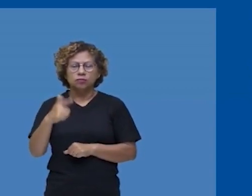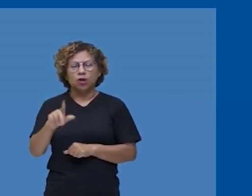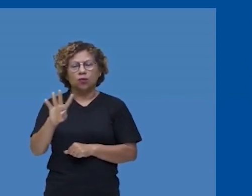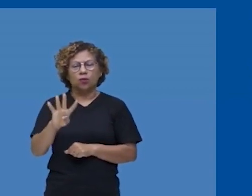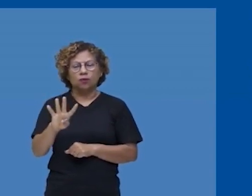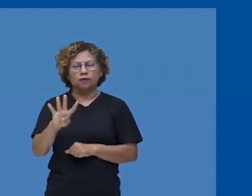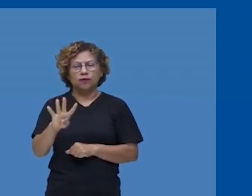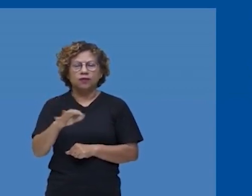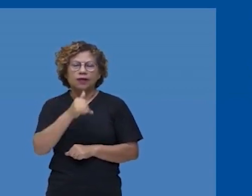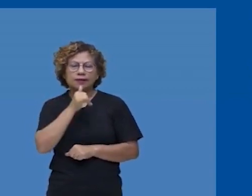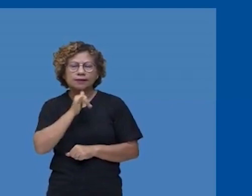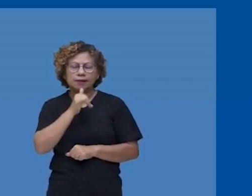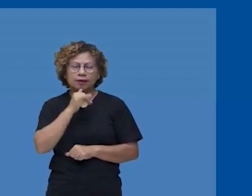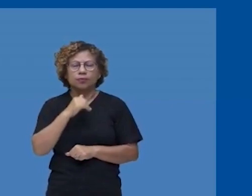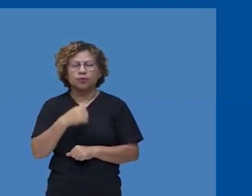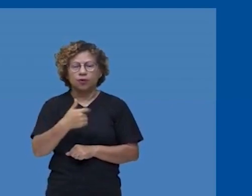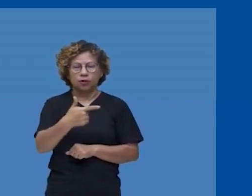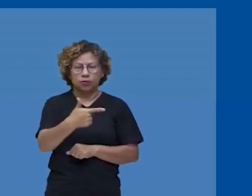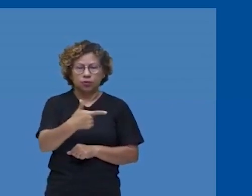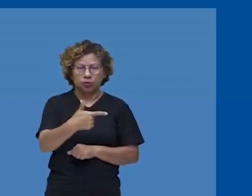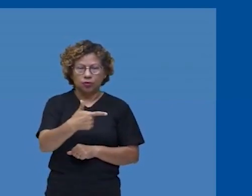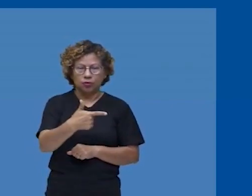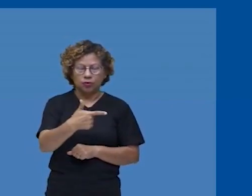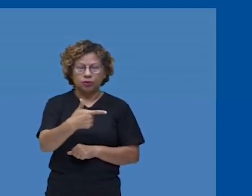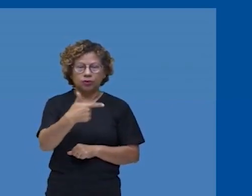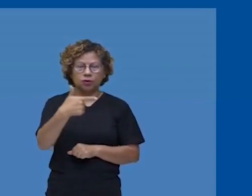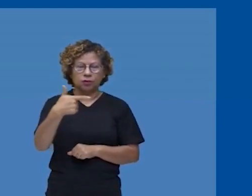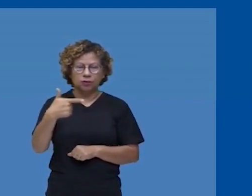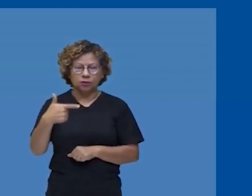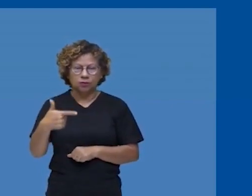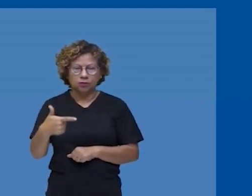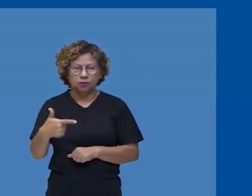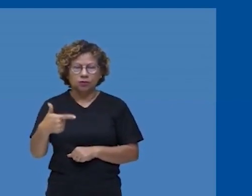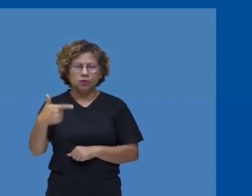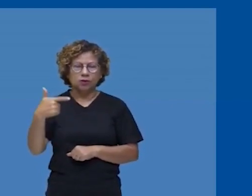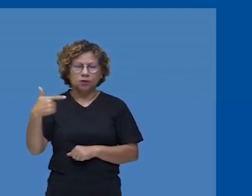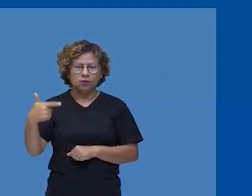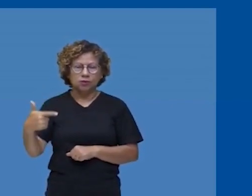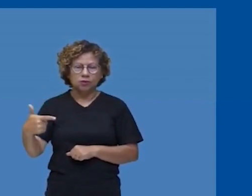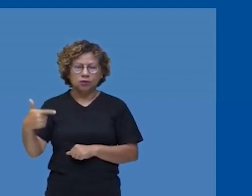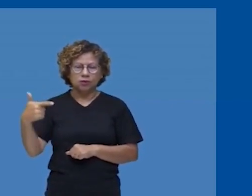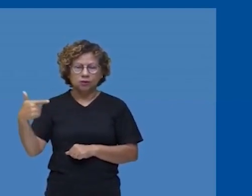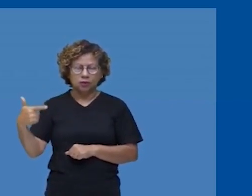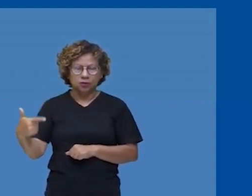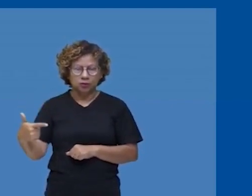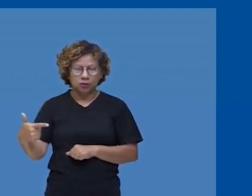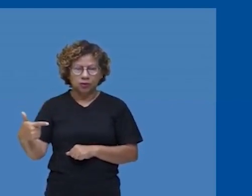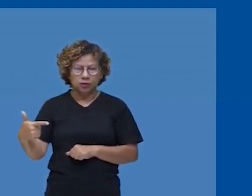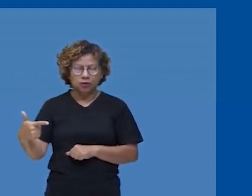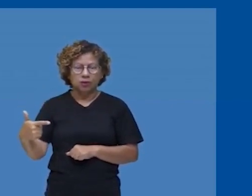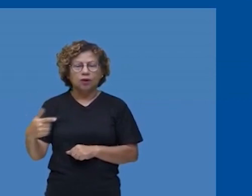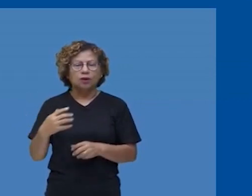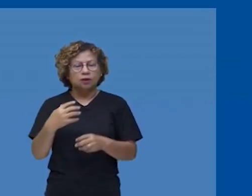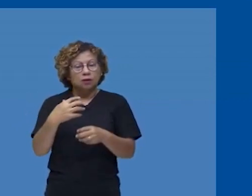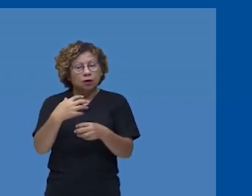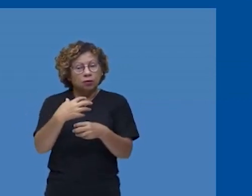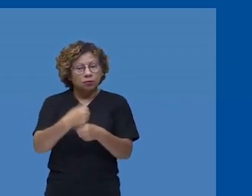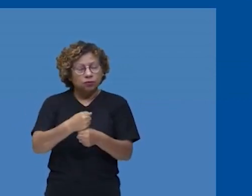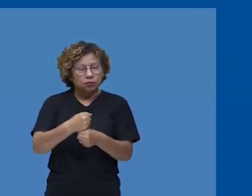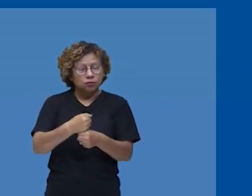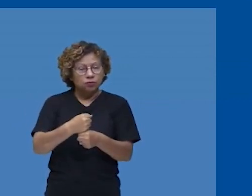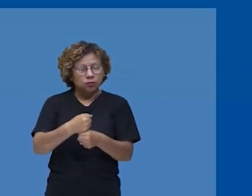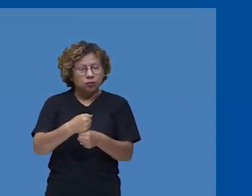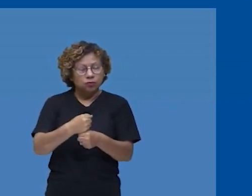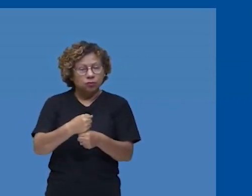aqui 2... 2, 2 e 2. Então, o numeral indicado é o 2